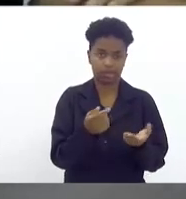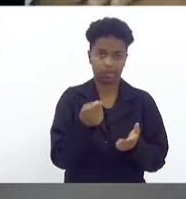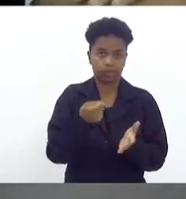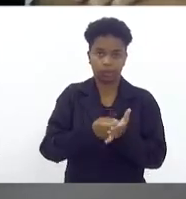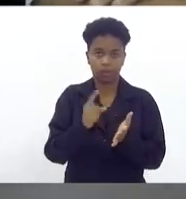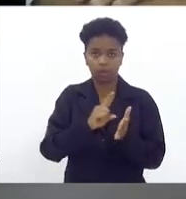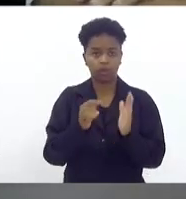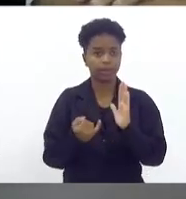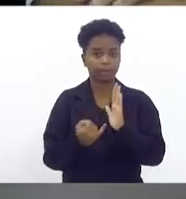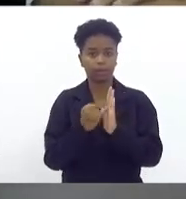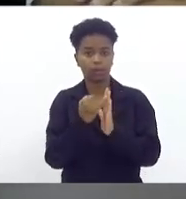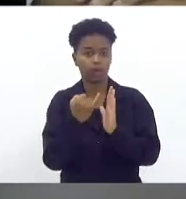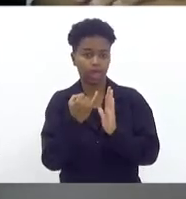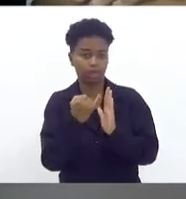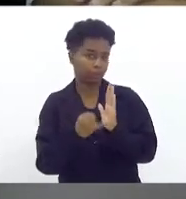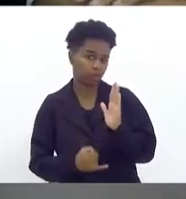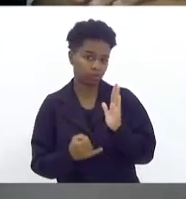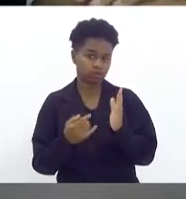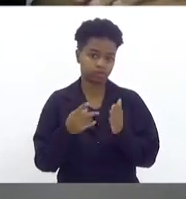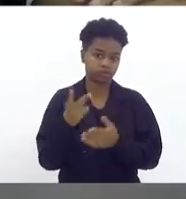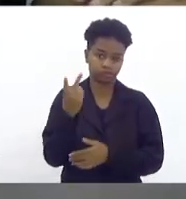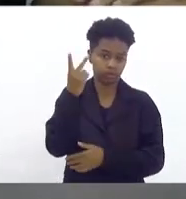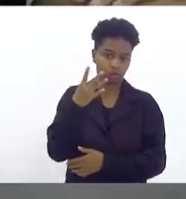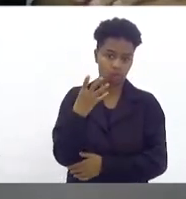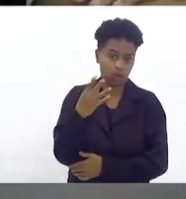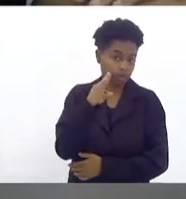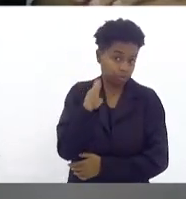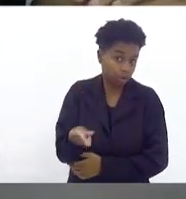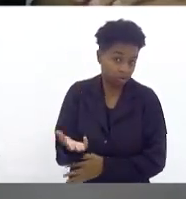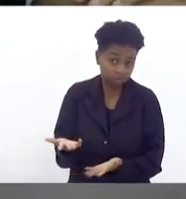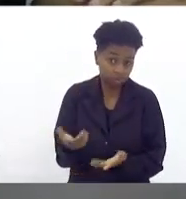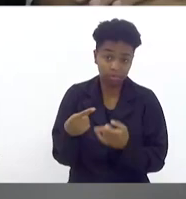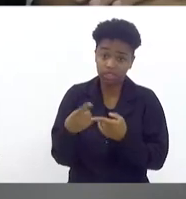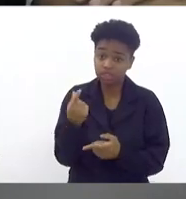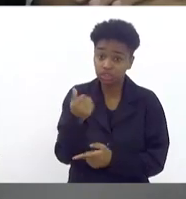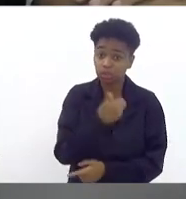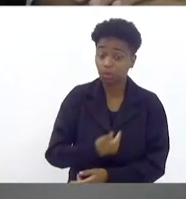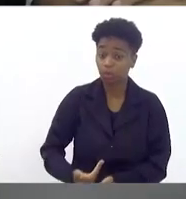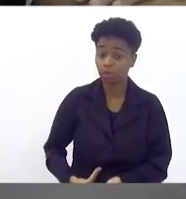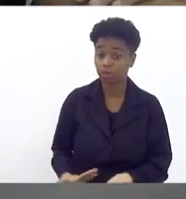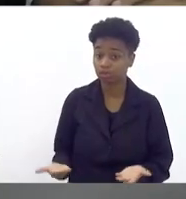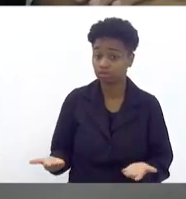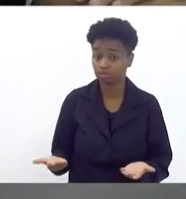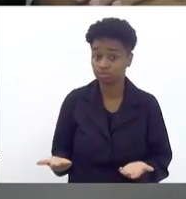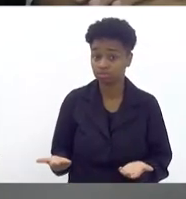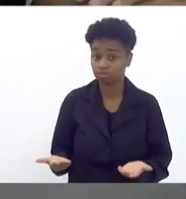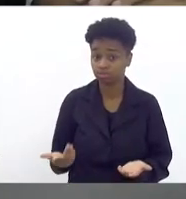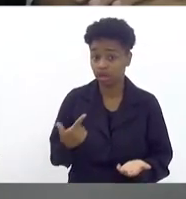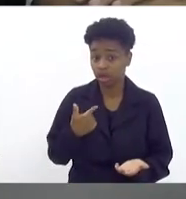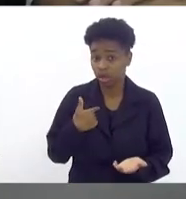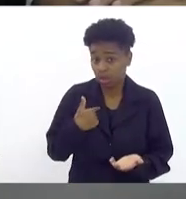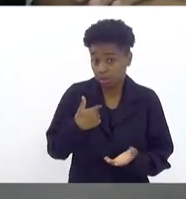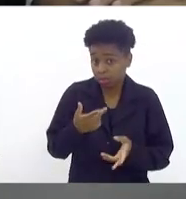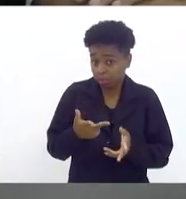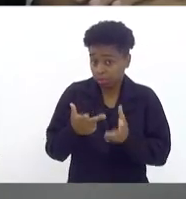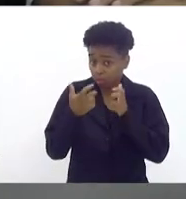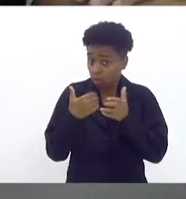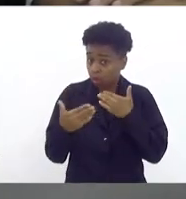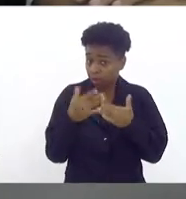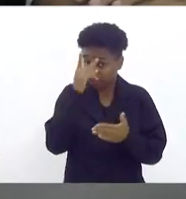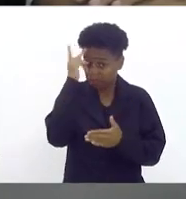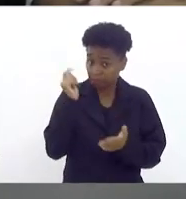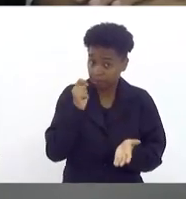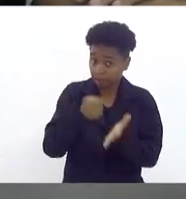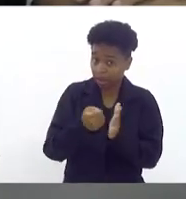no valor de 4 milhões. Ah, como é dinheiro público, entendo eu que qualquer cidadão que paga